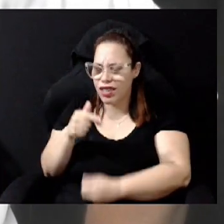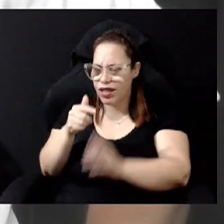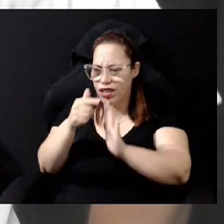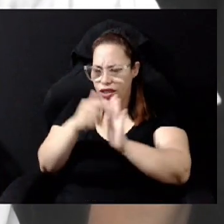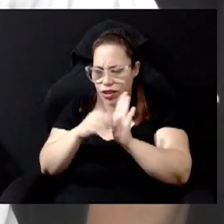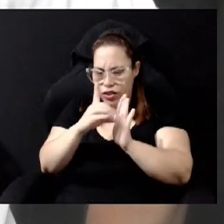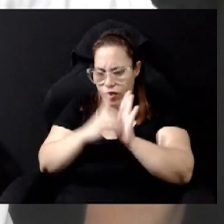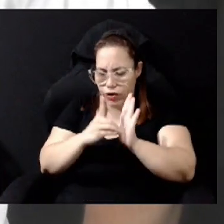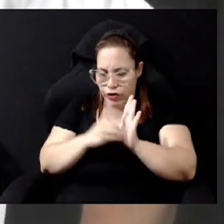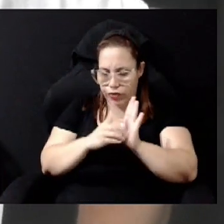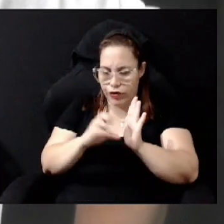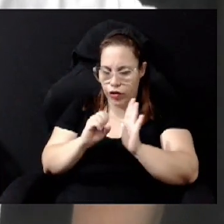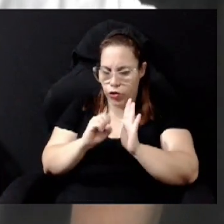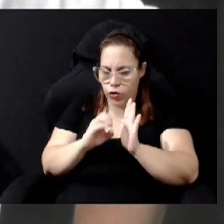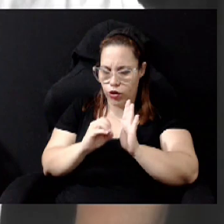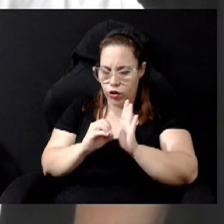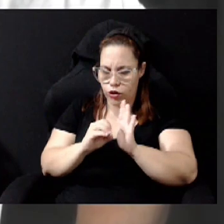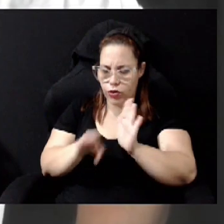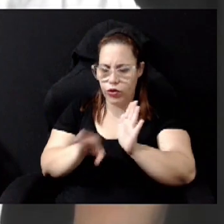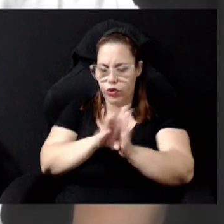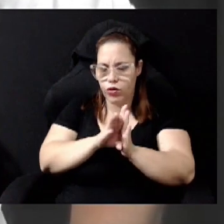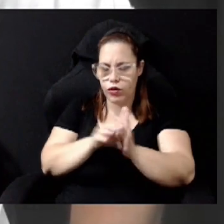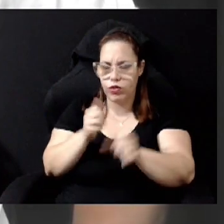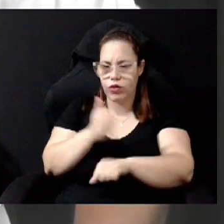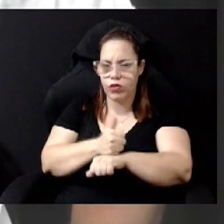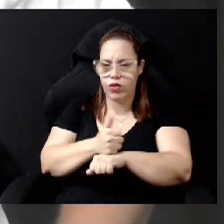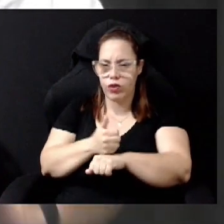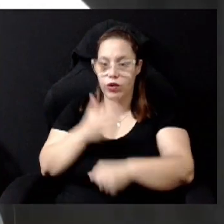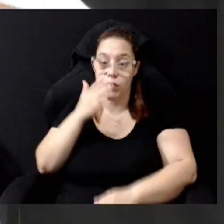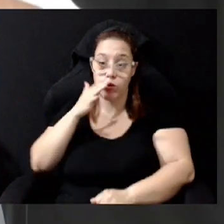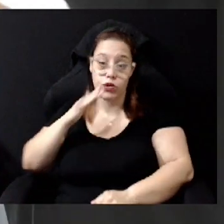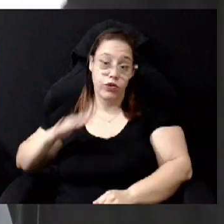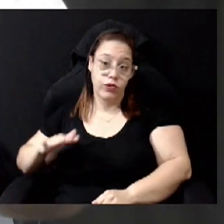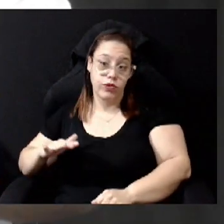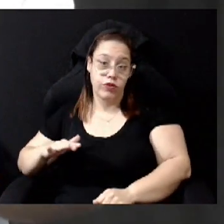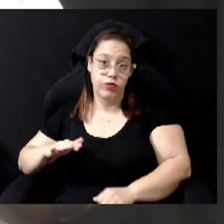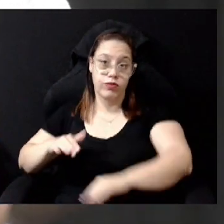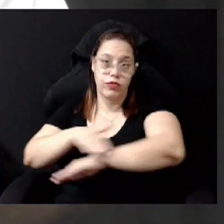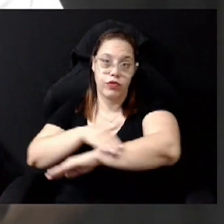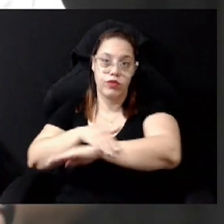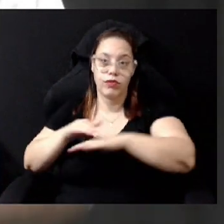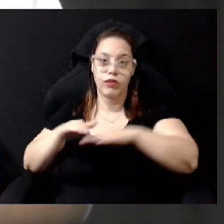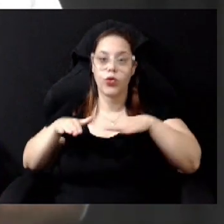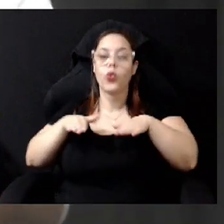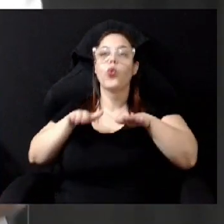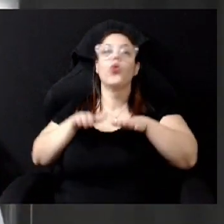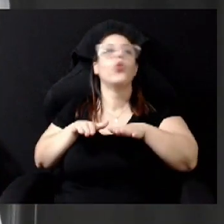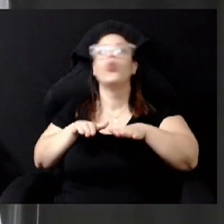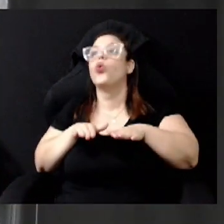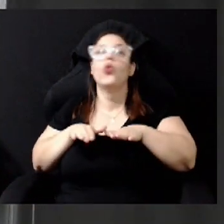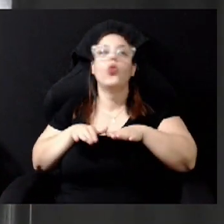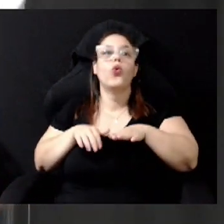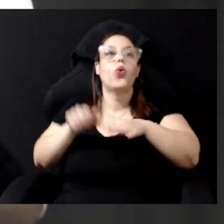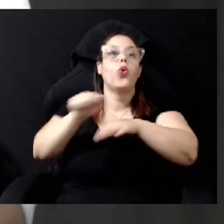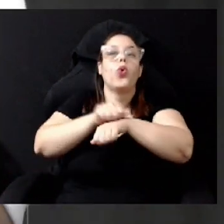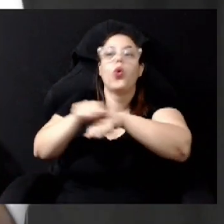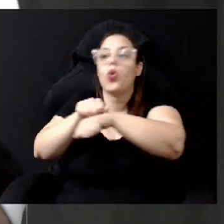de 80, eu cheguei na farmácia menino. Eu comecei no balcão, era menininho, atrás do balcão, limpando prateleira.